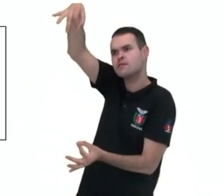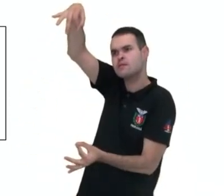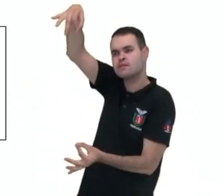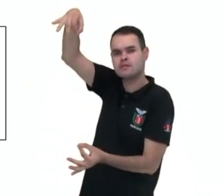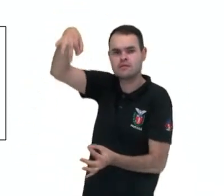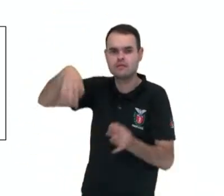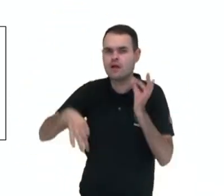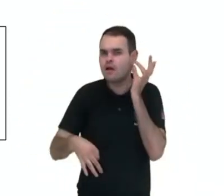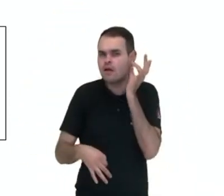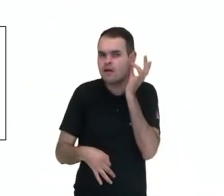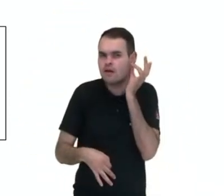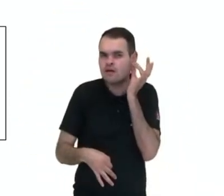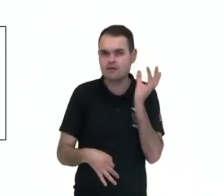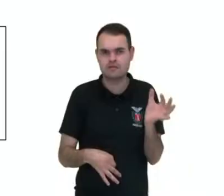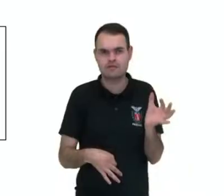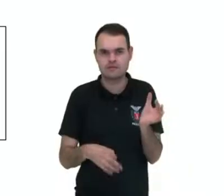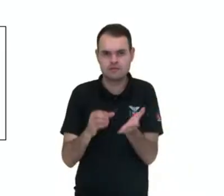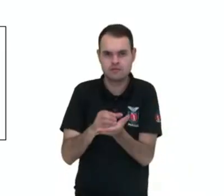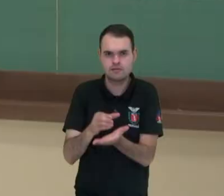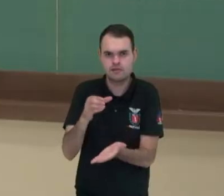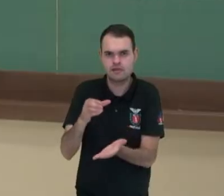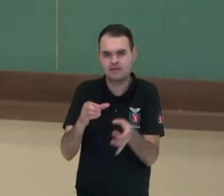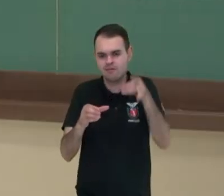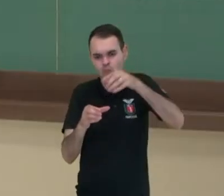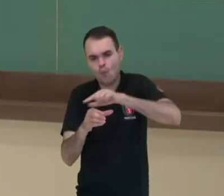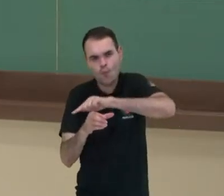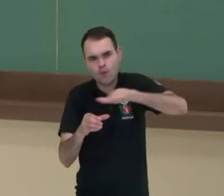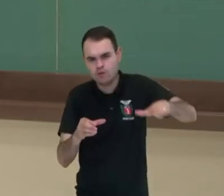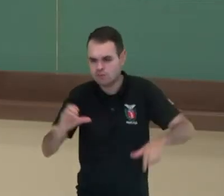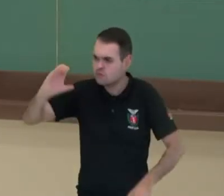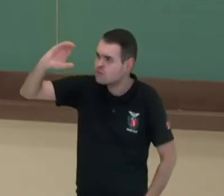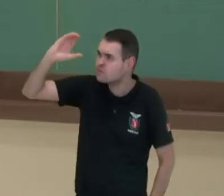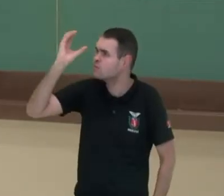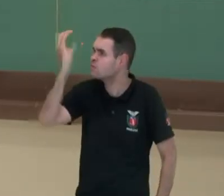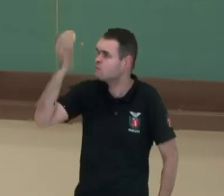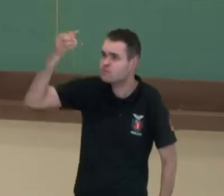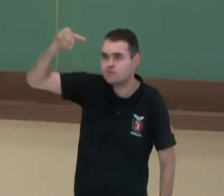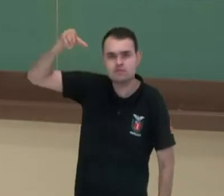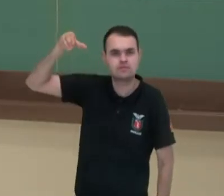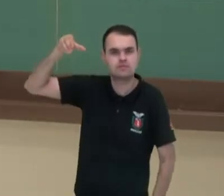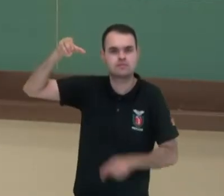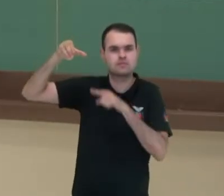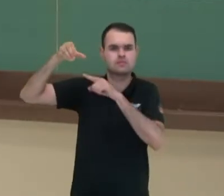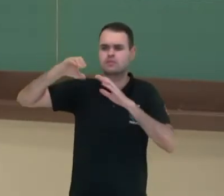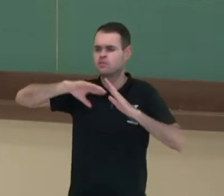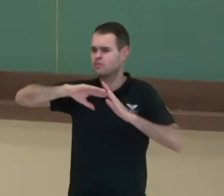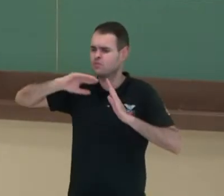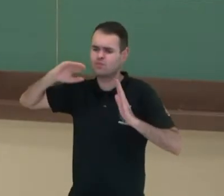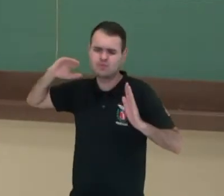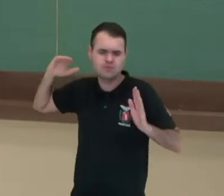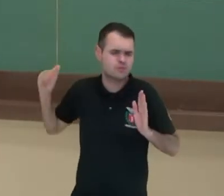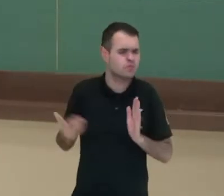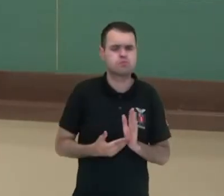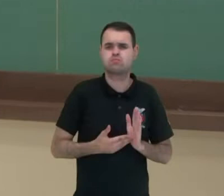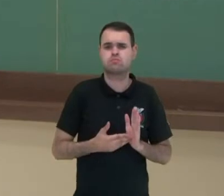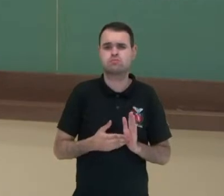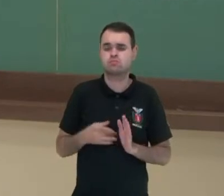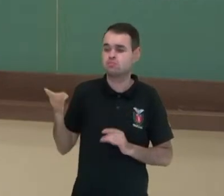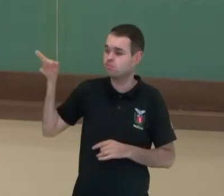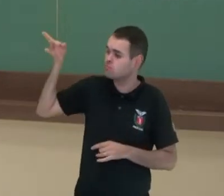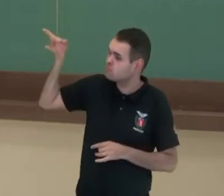brinco, uma lata vazia, tudo, é absolutamente tudo